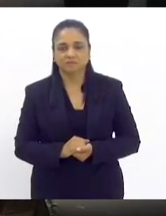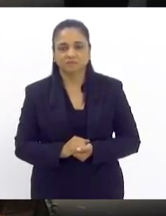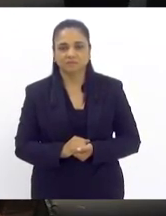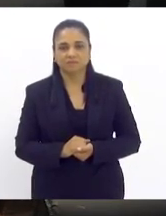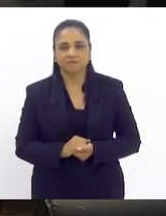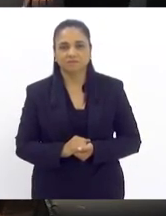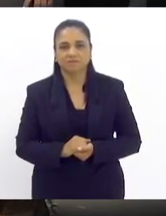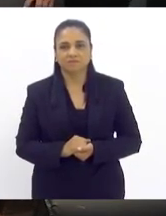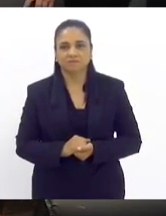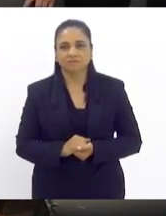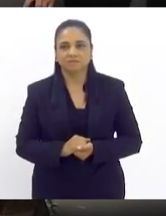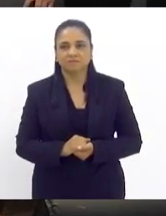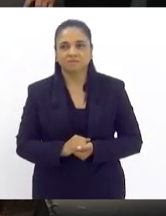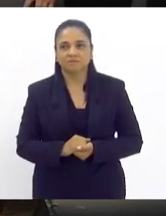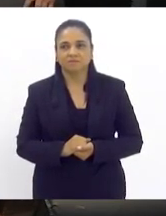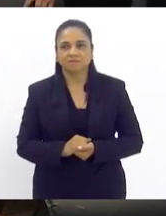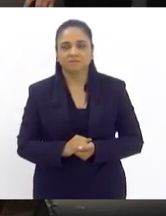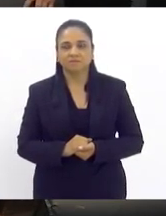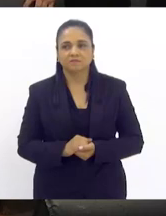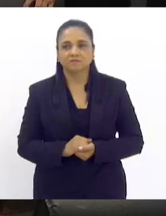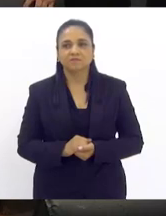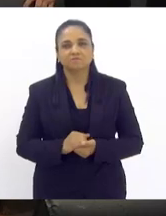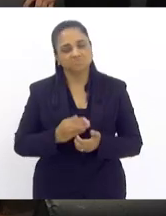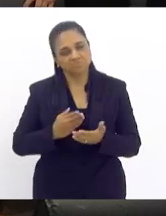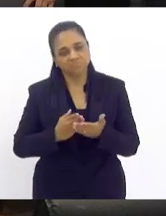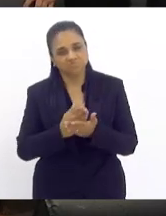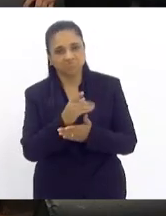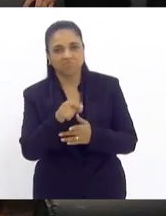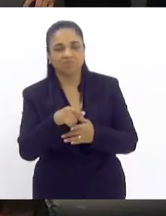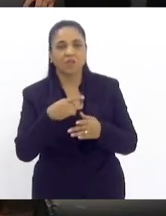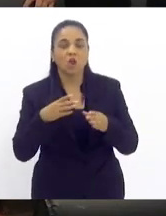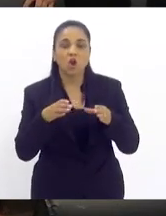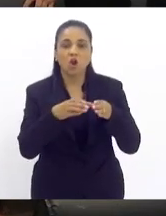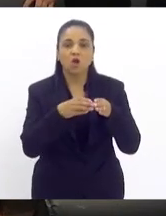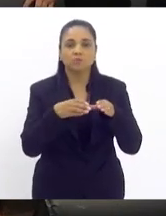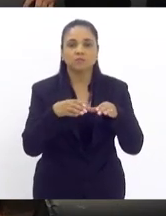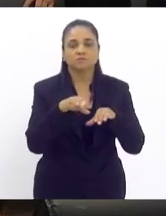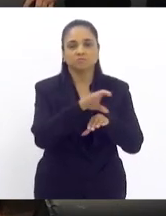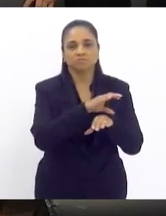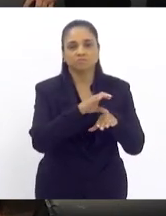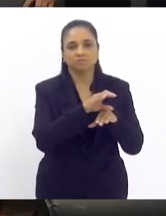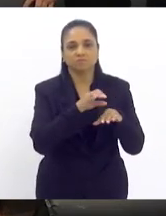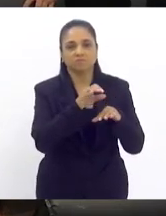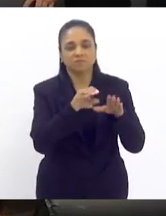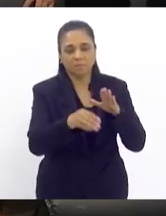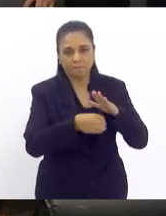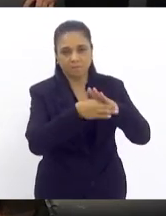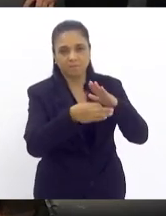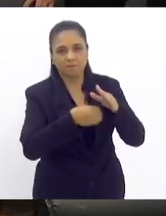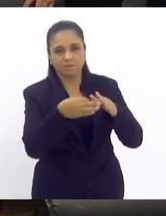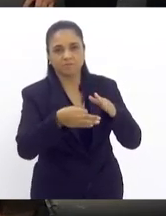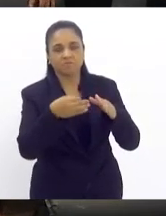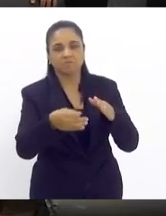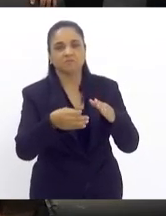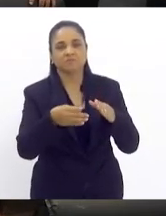Parecer favorável, senhor presidente. Para emitir parecer pela Comissão de Educação, deputado Alan